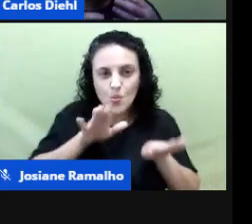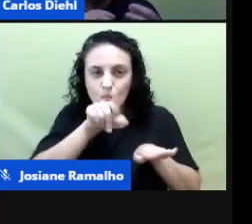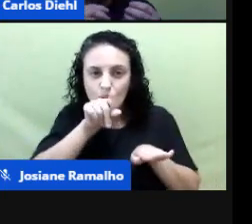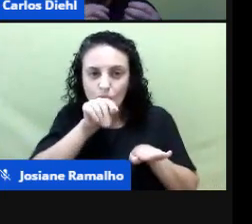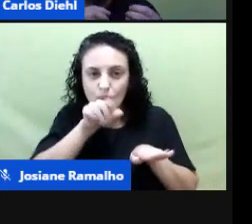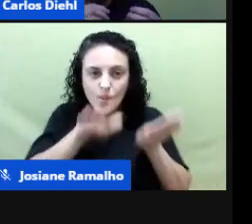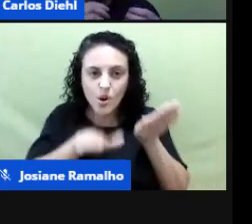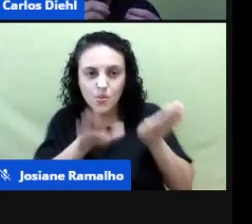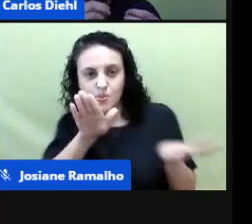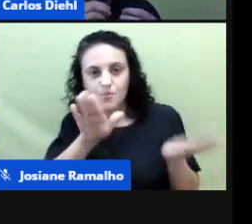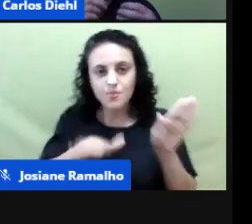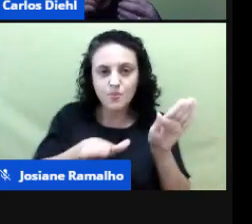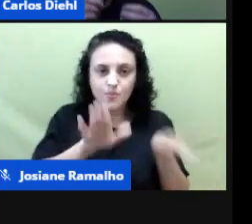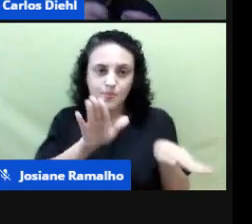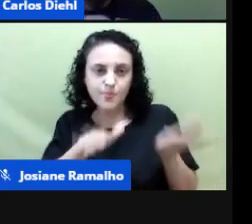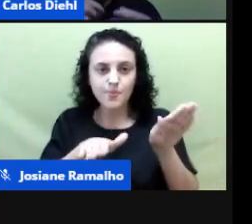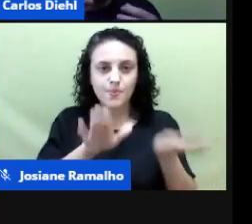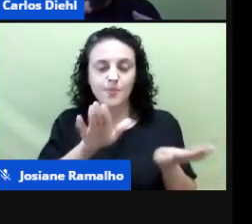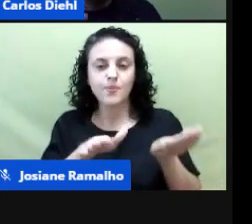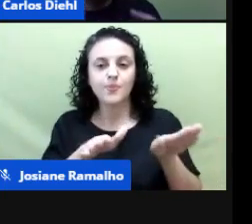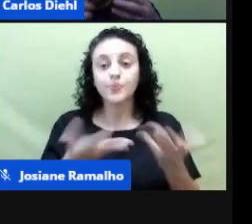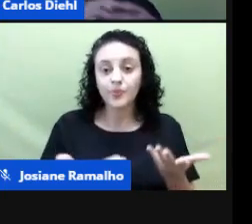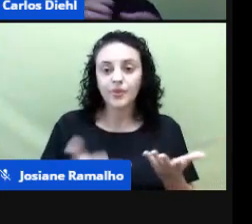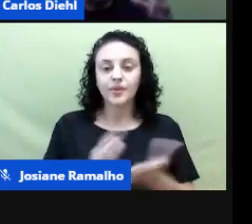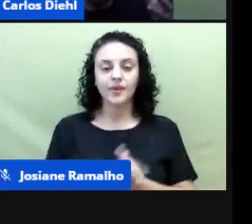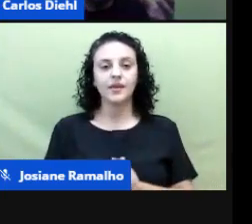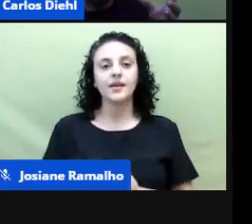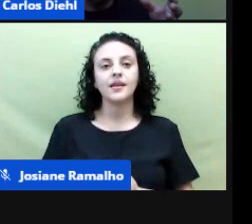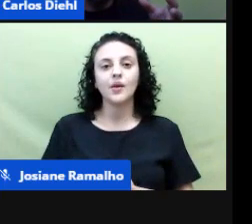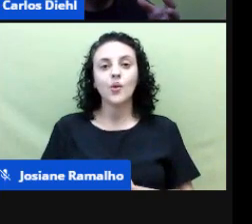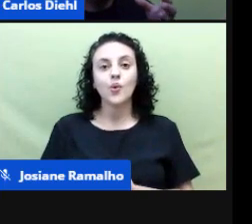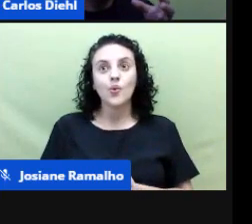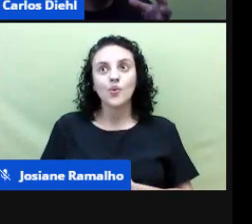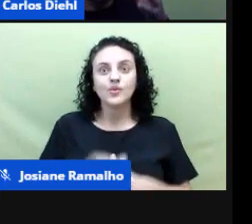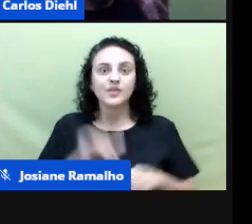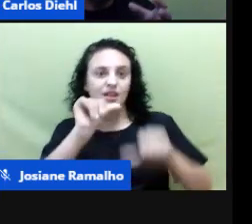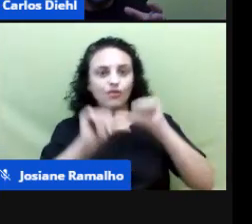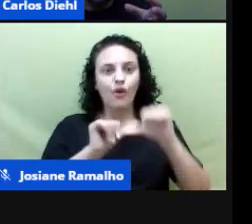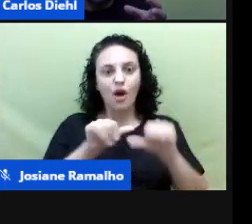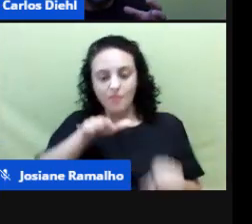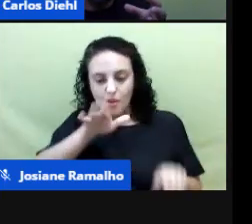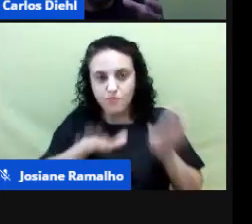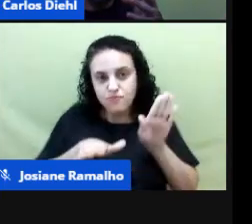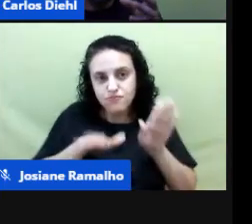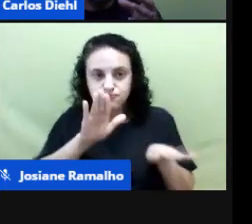de proximidade dos pinguins para a gente, como se fossem personagens